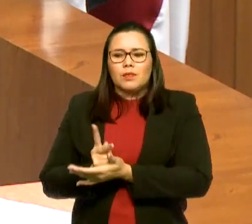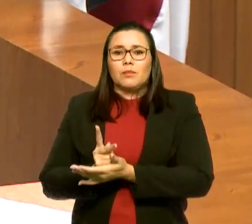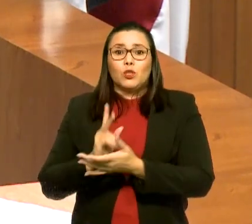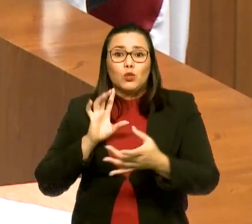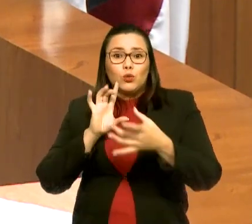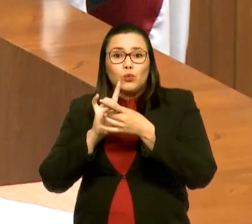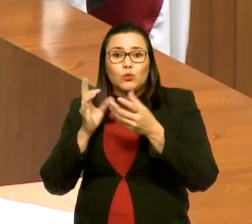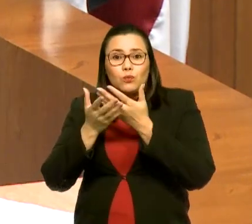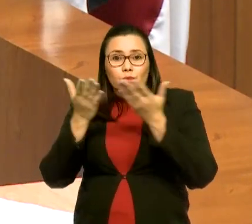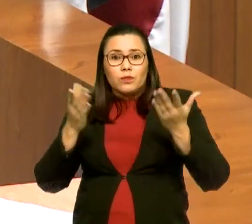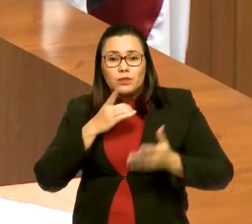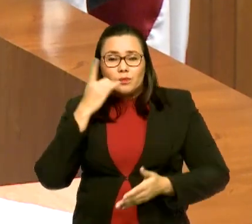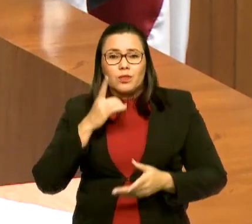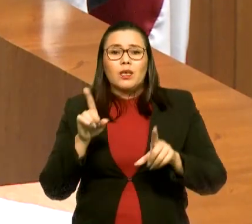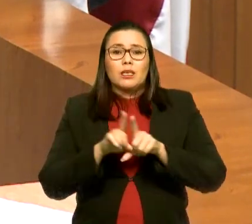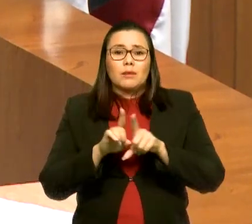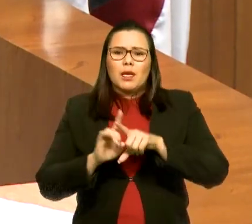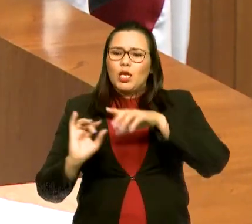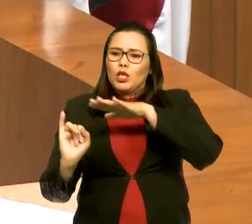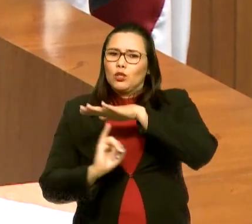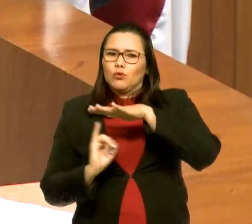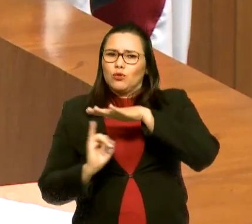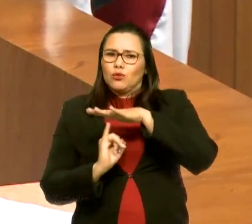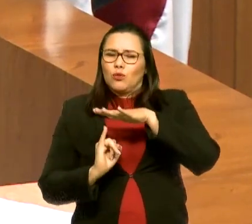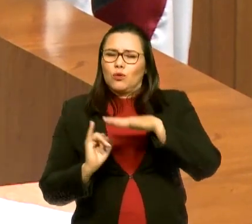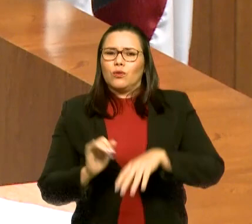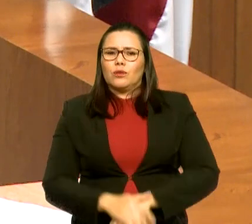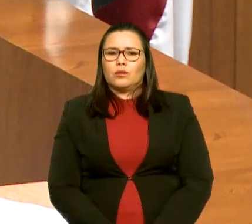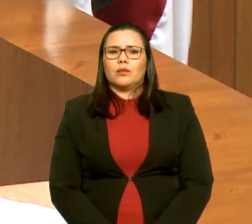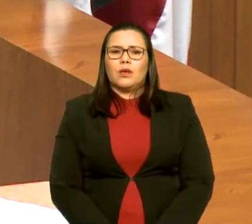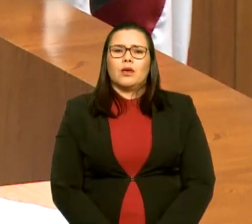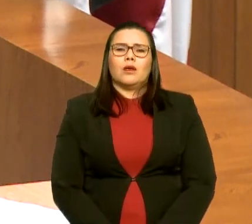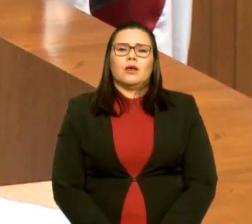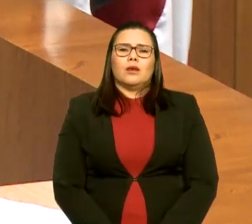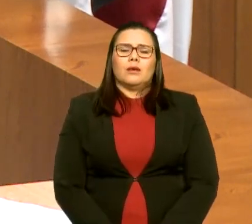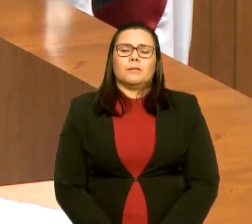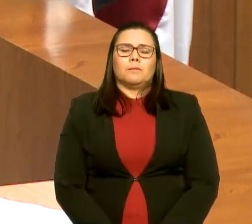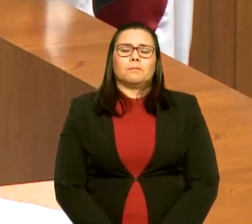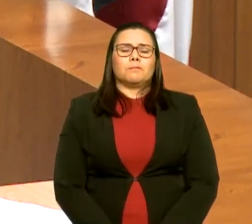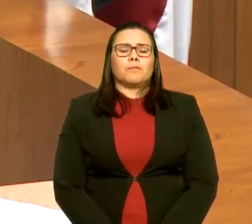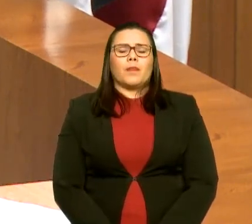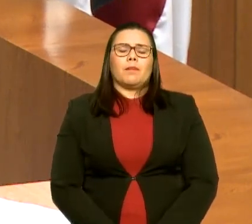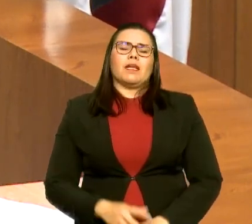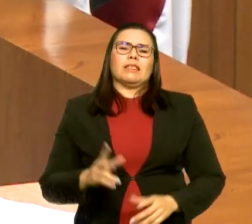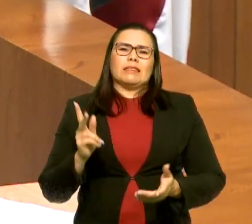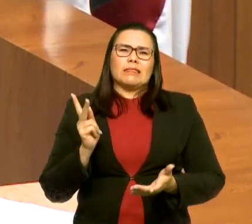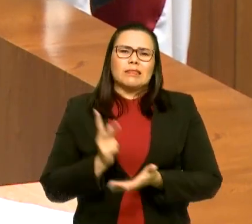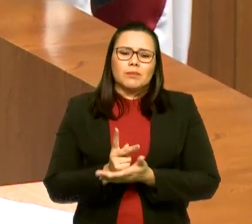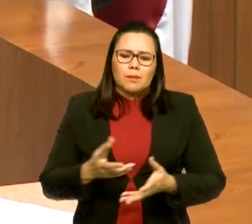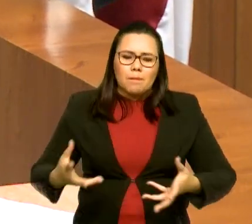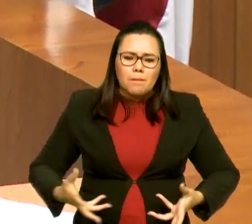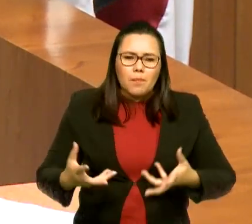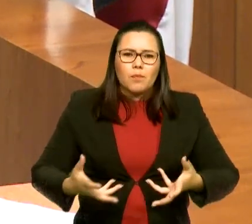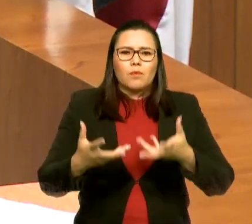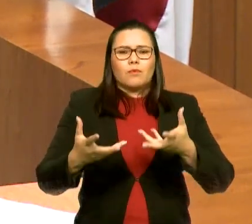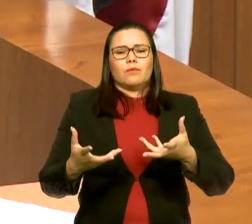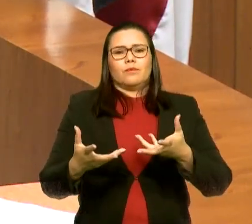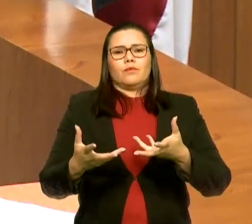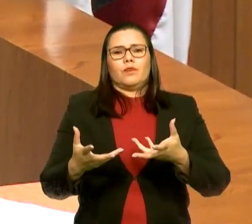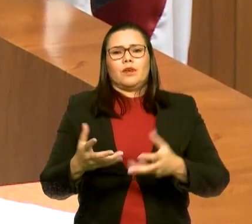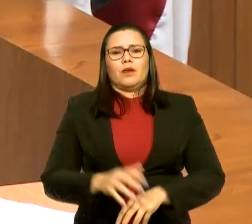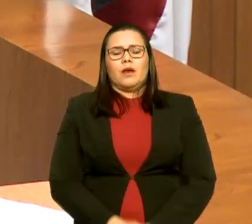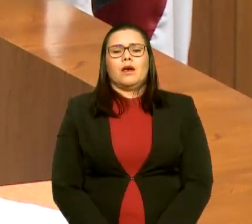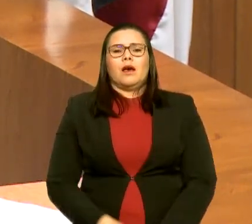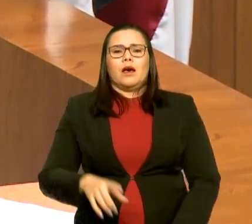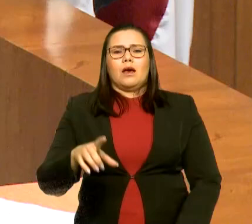colegas e organizações civis e religiosas, para promover e garantir a dignidade que